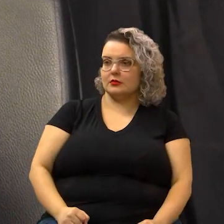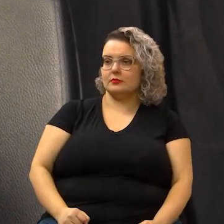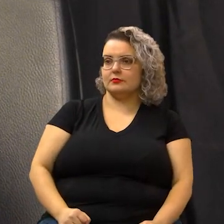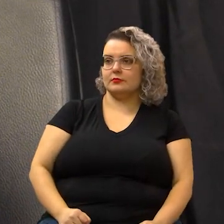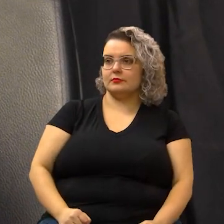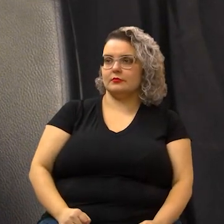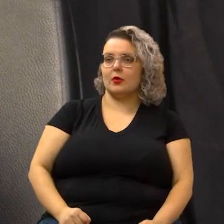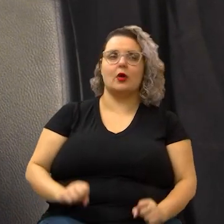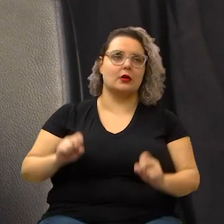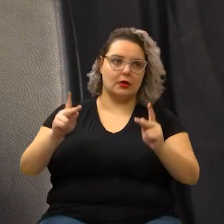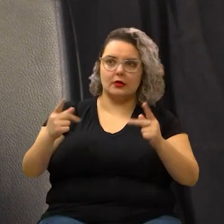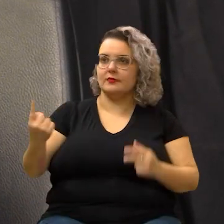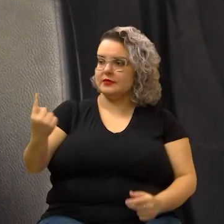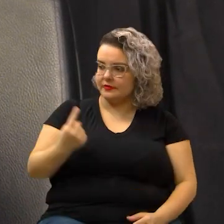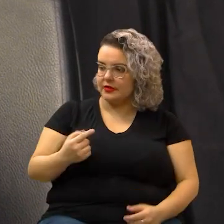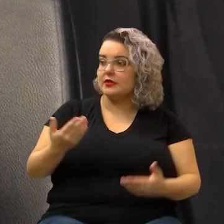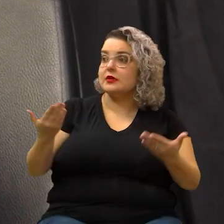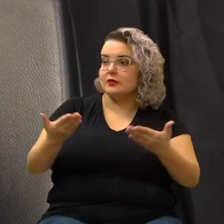bom, mas e agora?